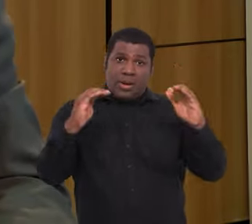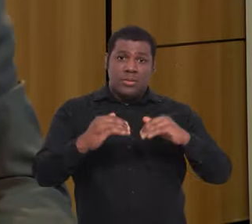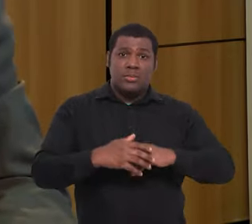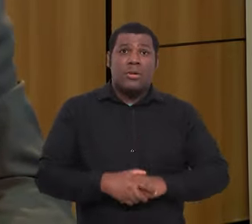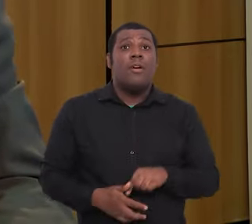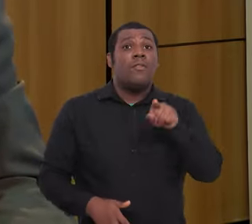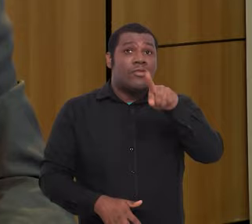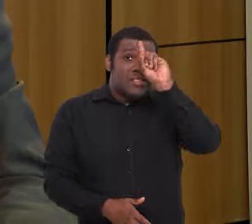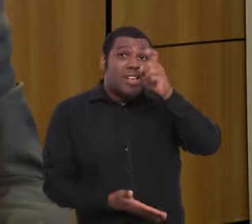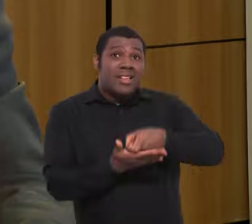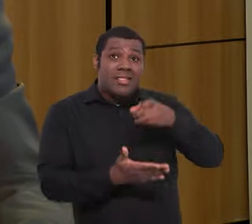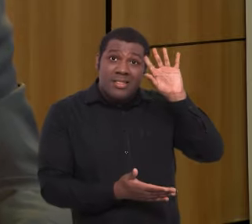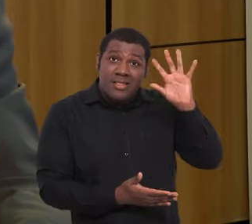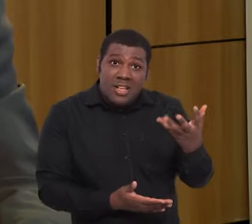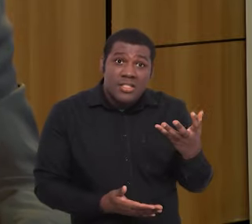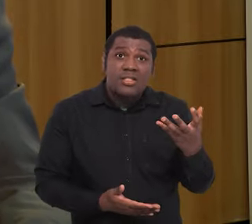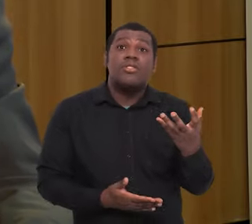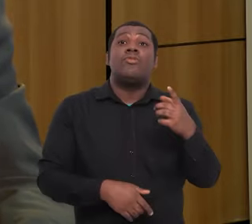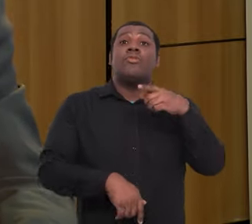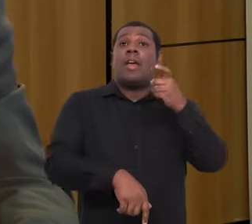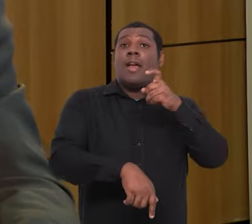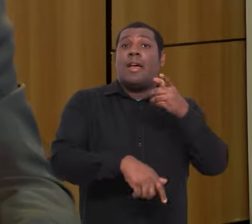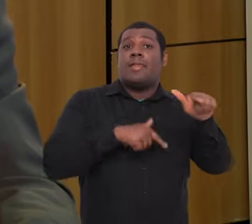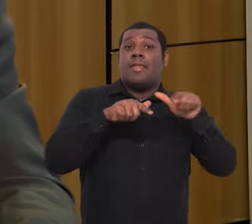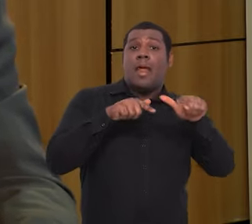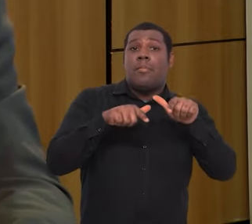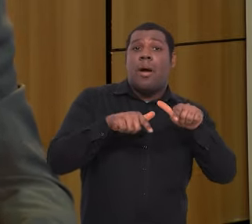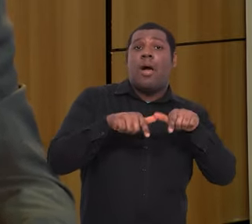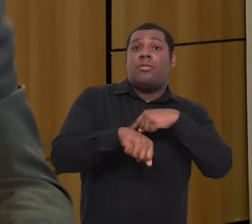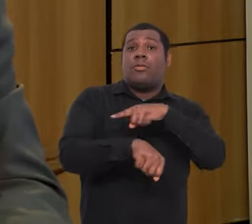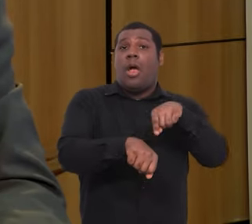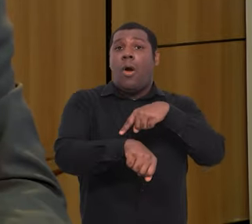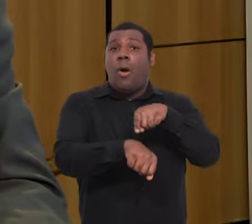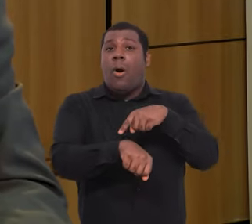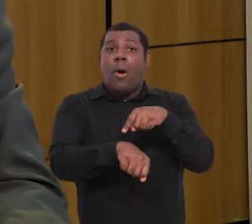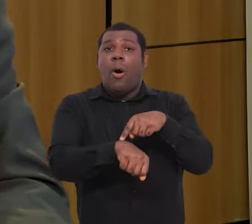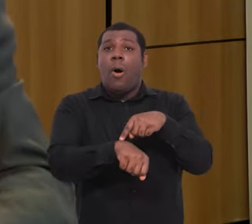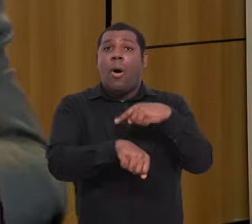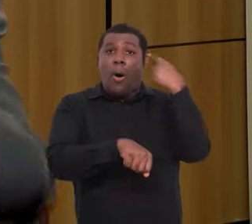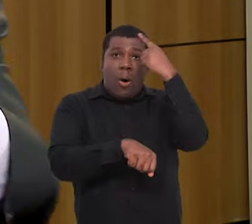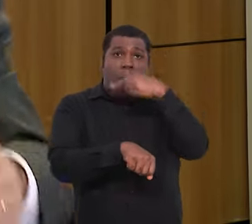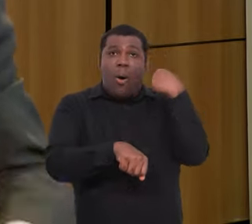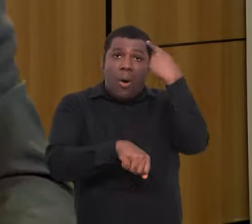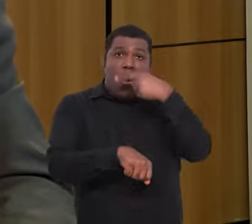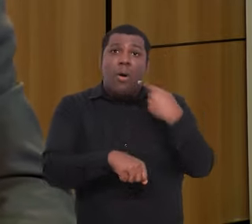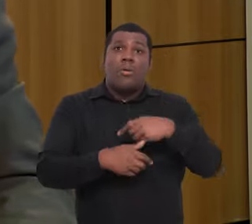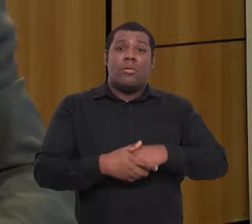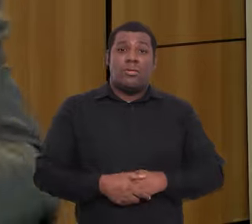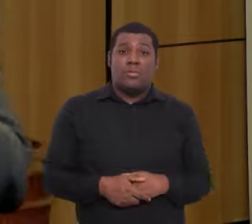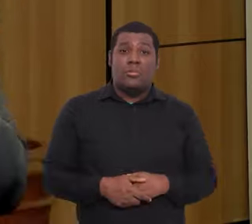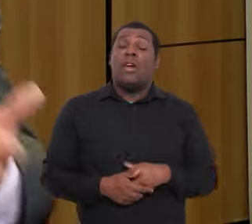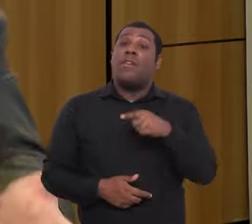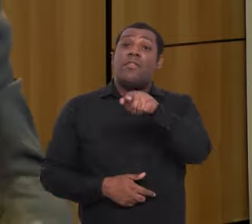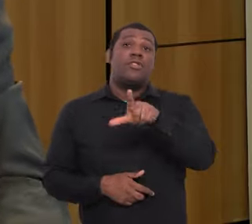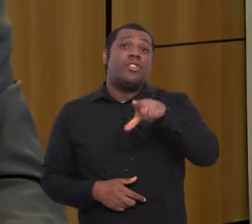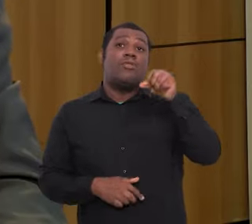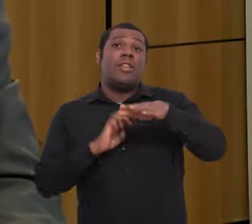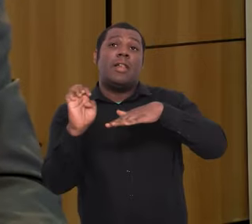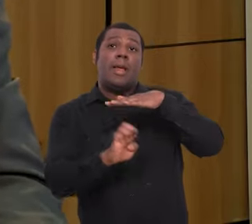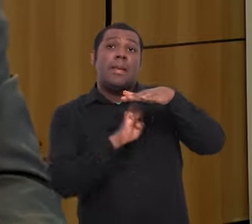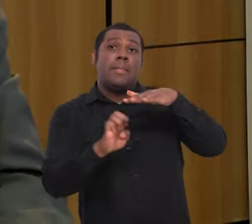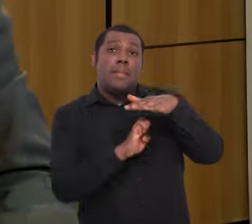determinar tua jornada você perdeu aa autonomia aonde você que vai definir para quem você trabalha você perdeu aa autonomia